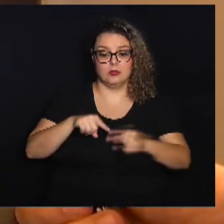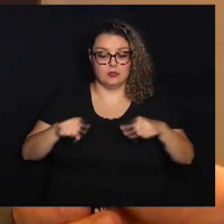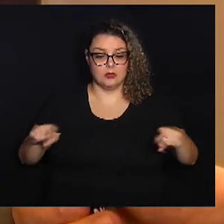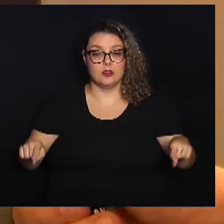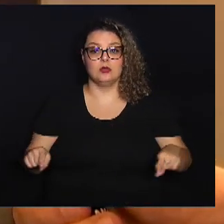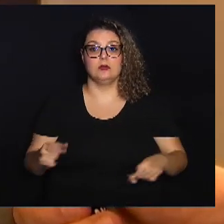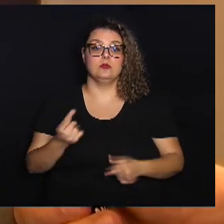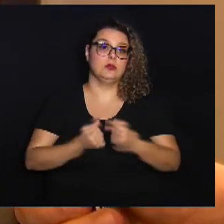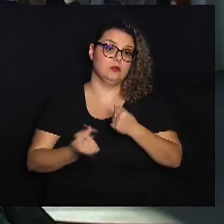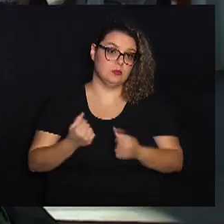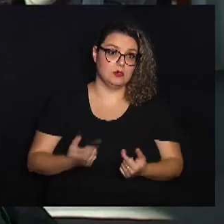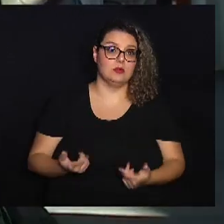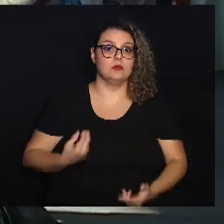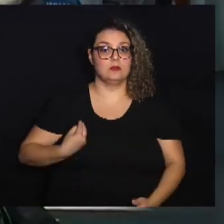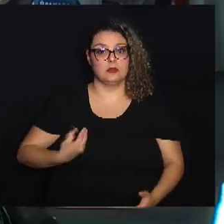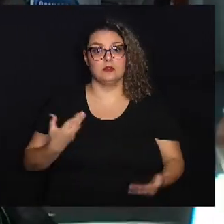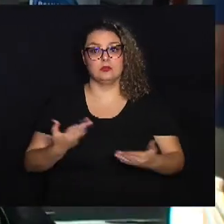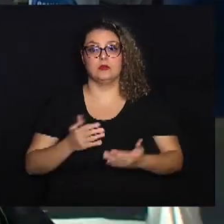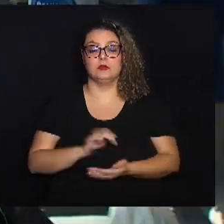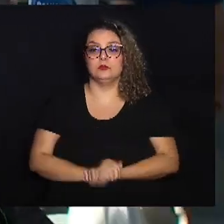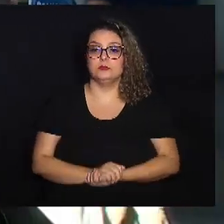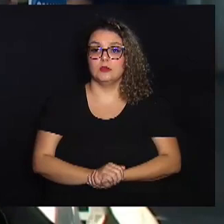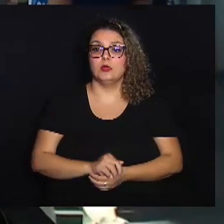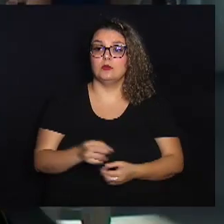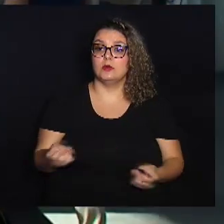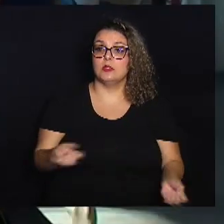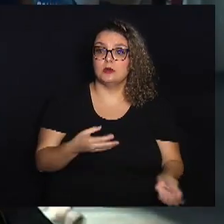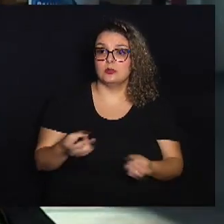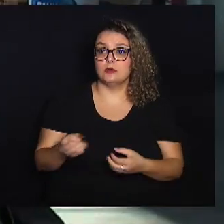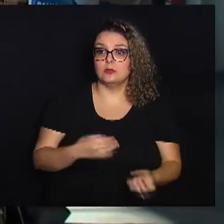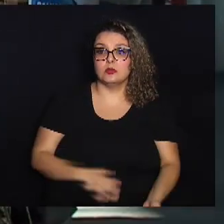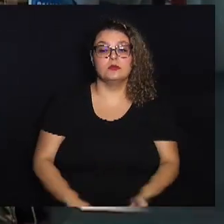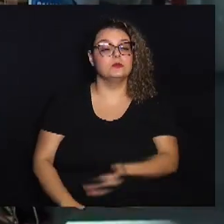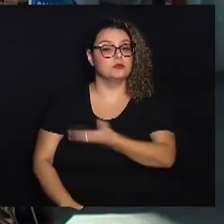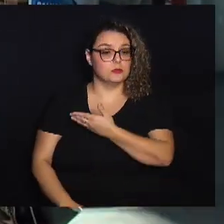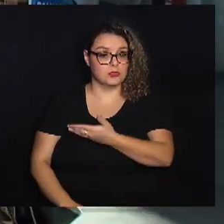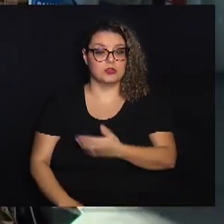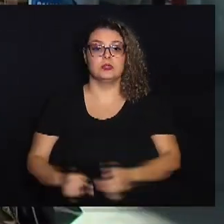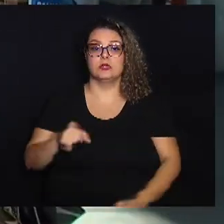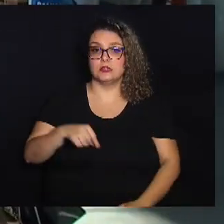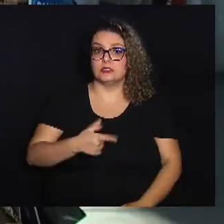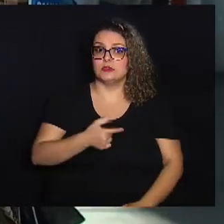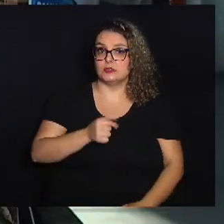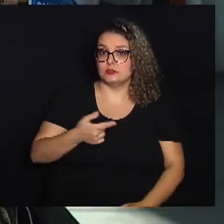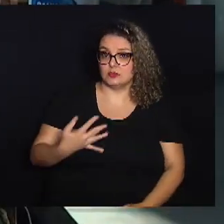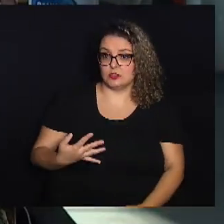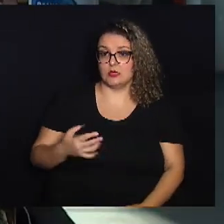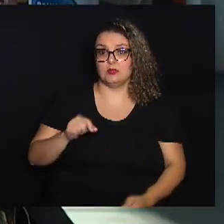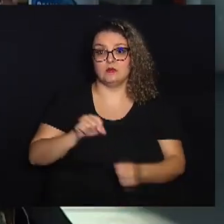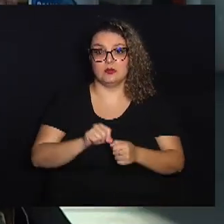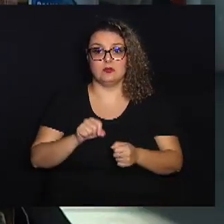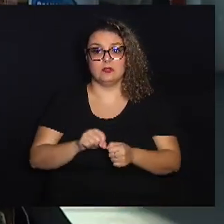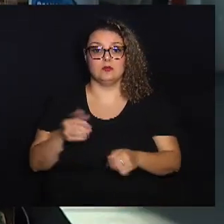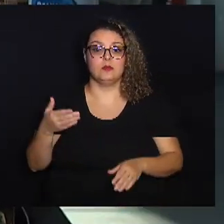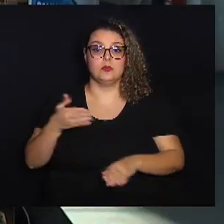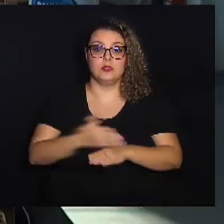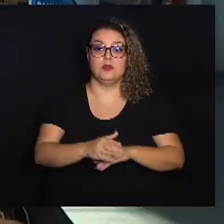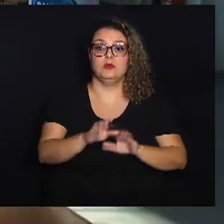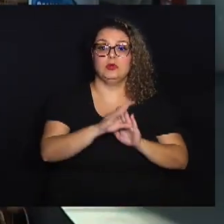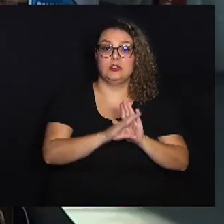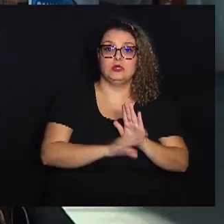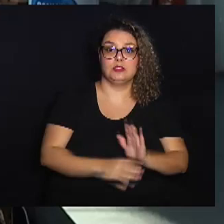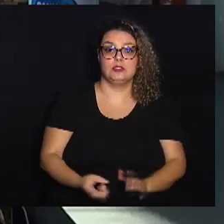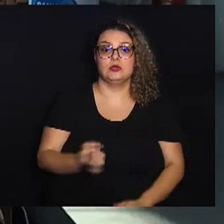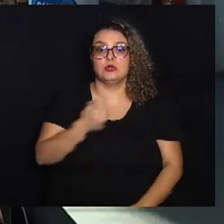porque nós estamos passando agora. Uma das novidades do Retail Conference 2024 é fazer parte da programação do